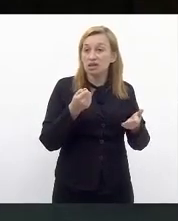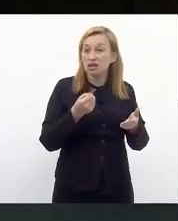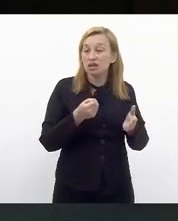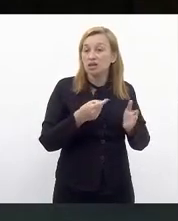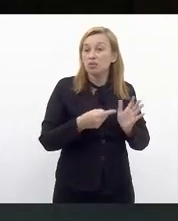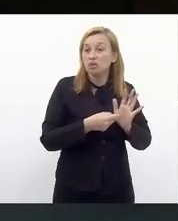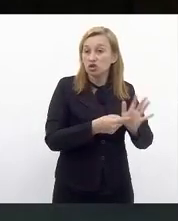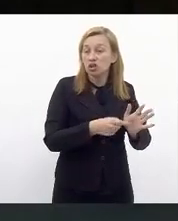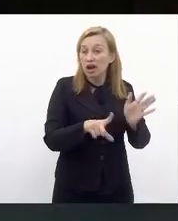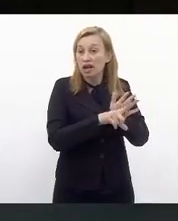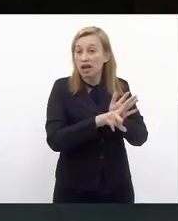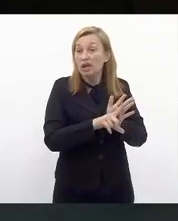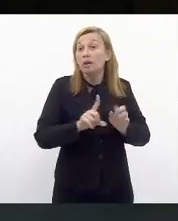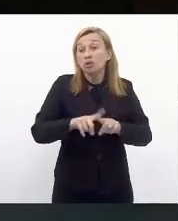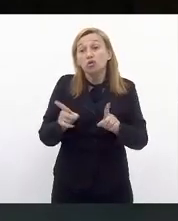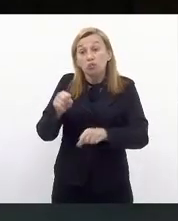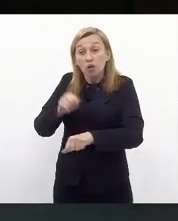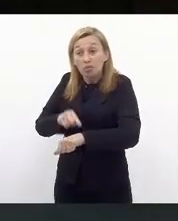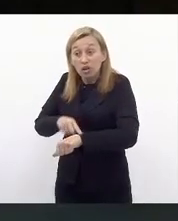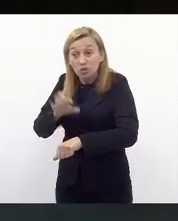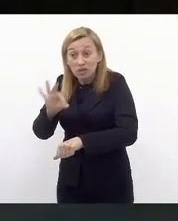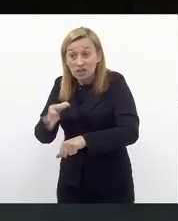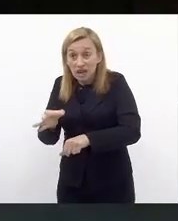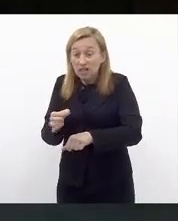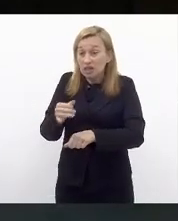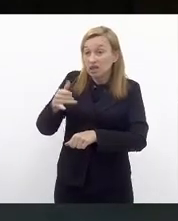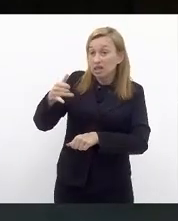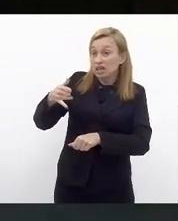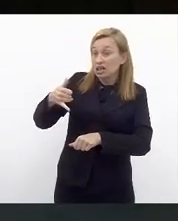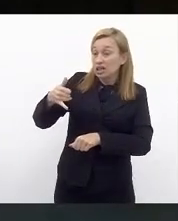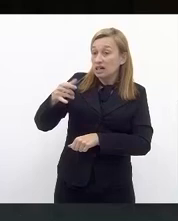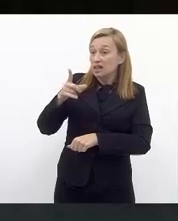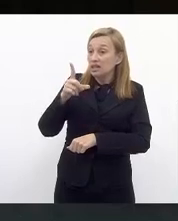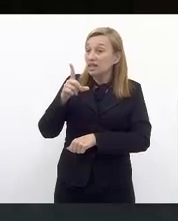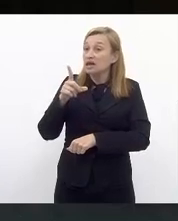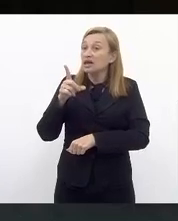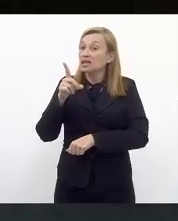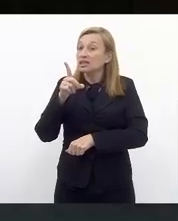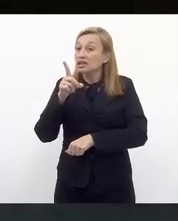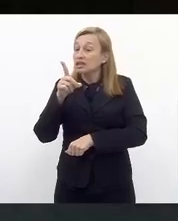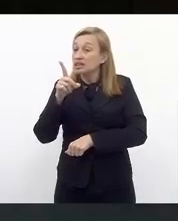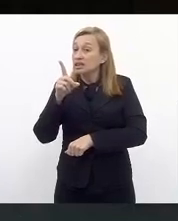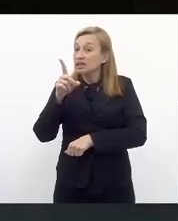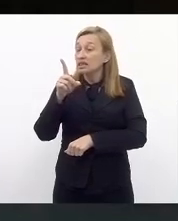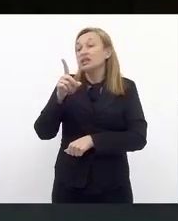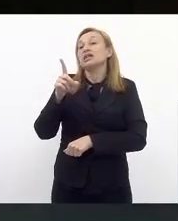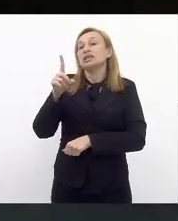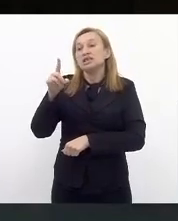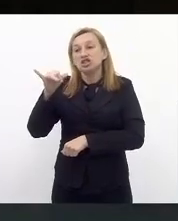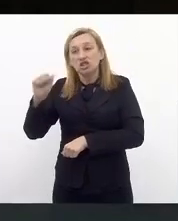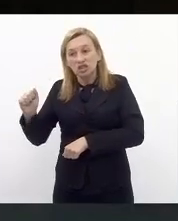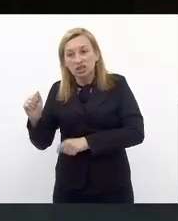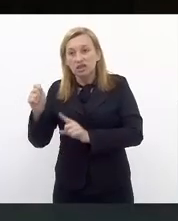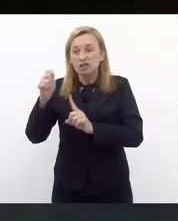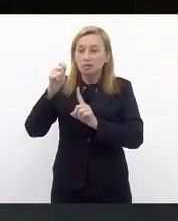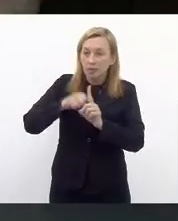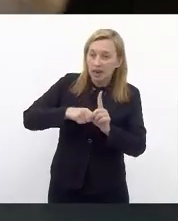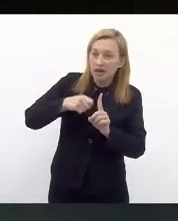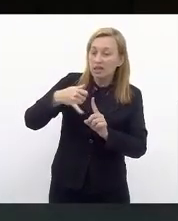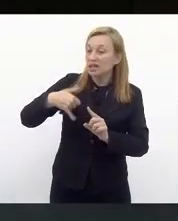darei ao regime datas e idades diferentes Oi e esse é o problema